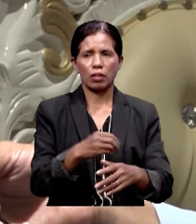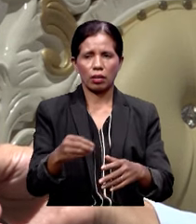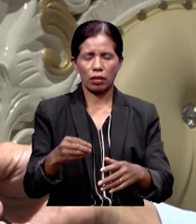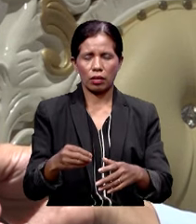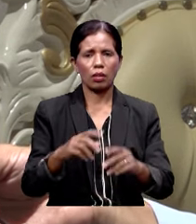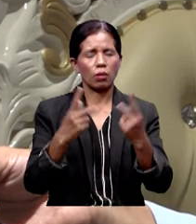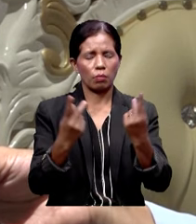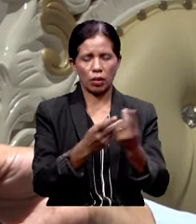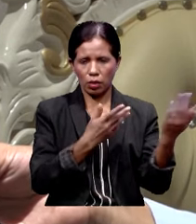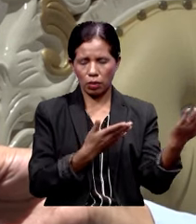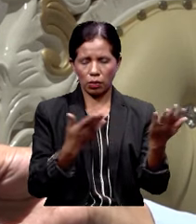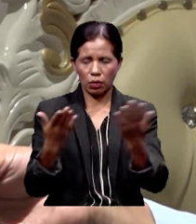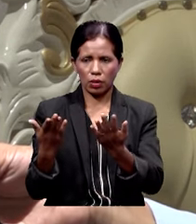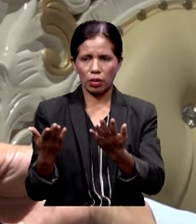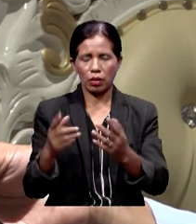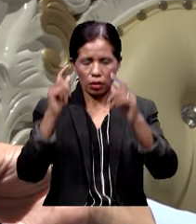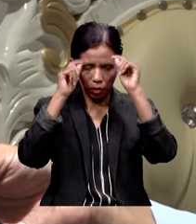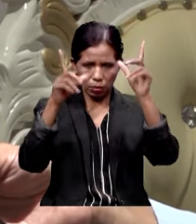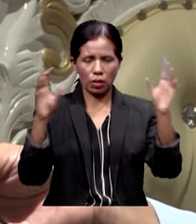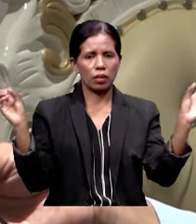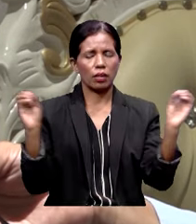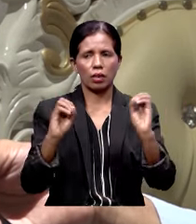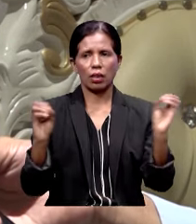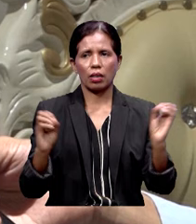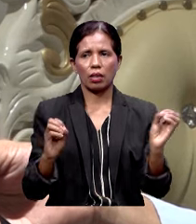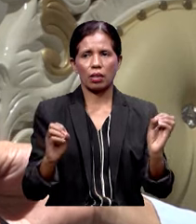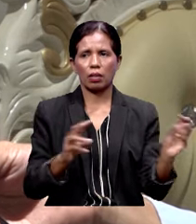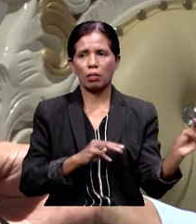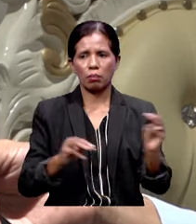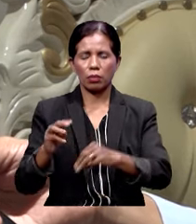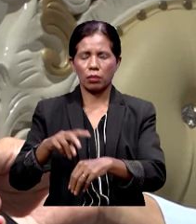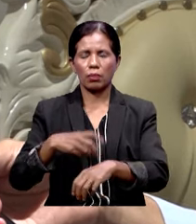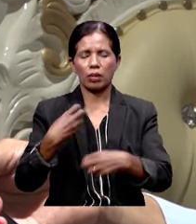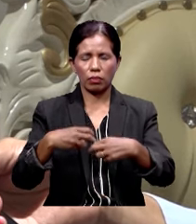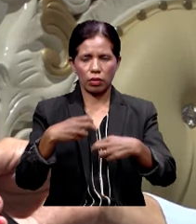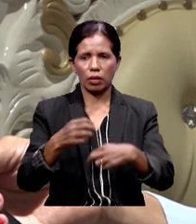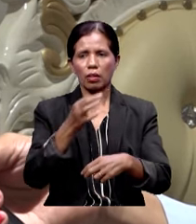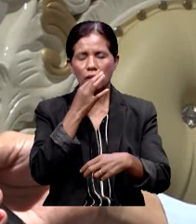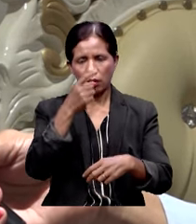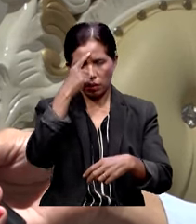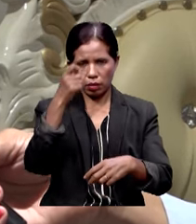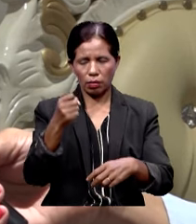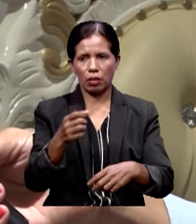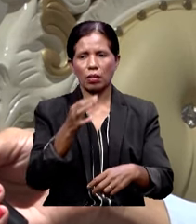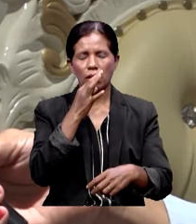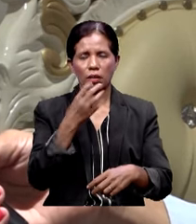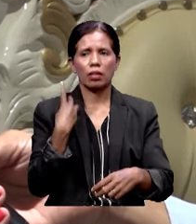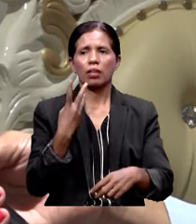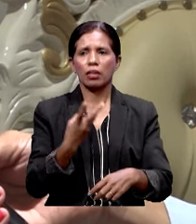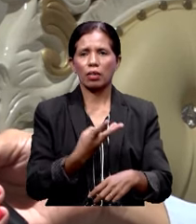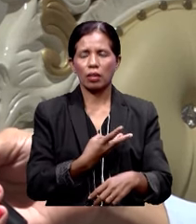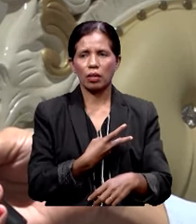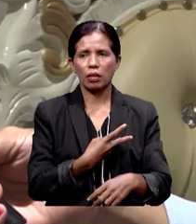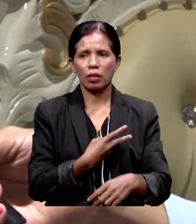siramos garante kata Timor Leste sela monu ba crise ai han. Tama ai han além de kita nia